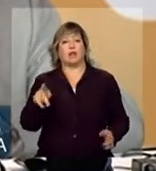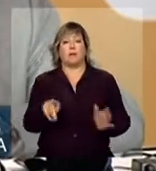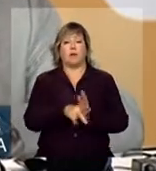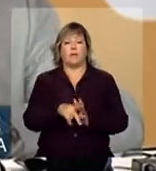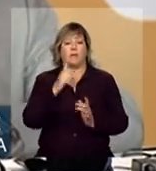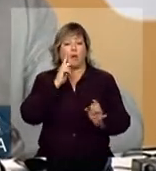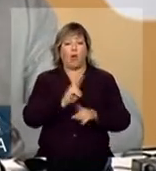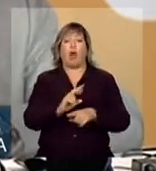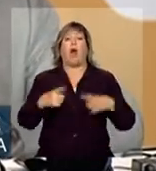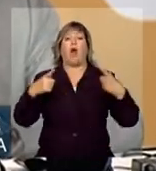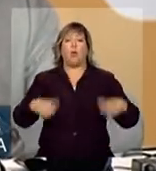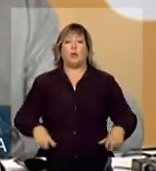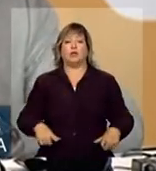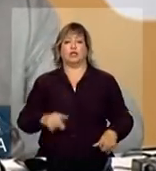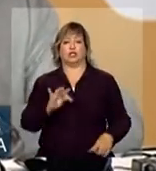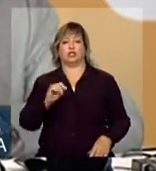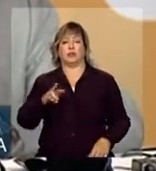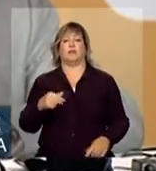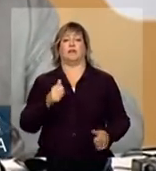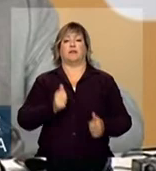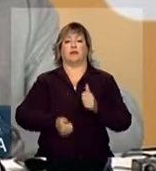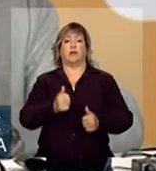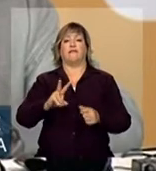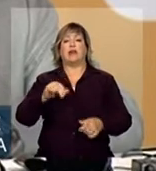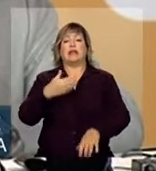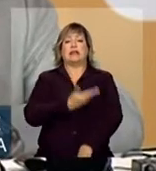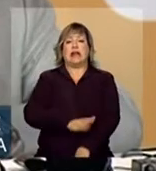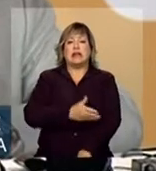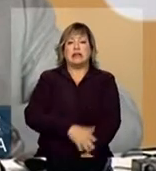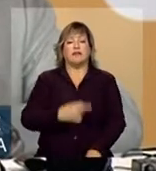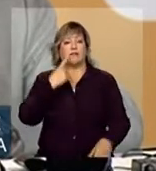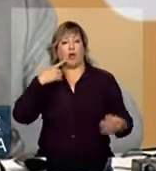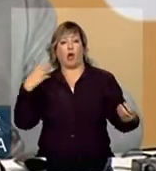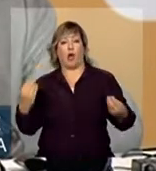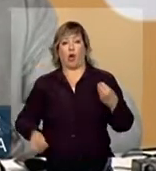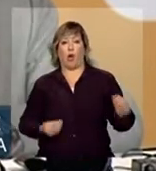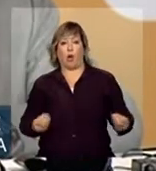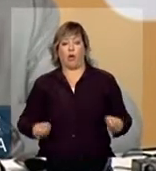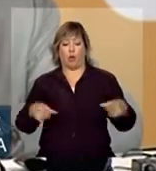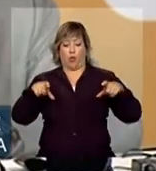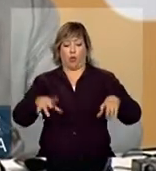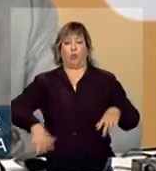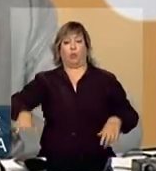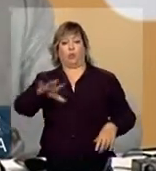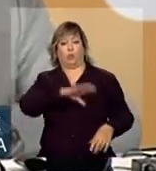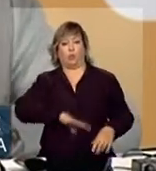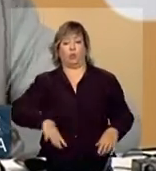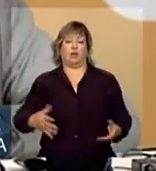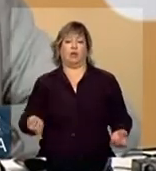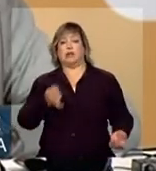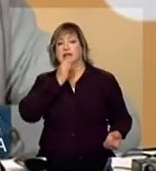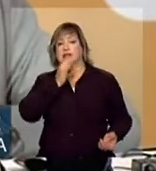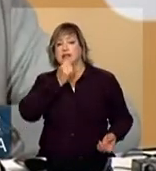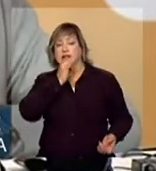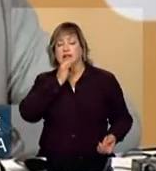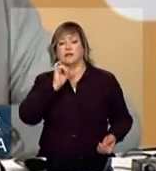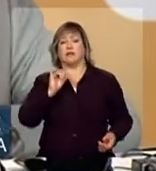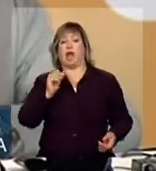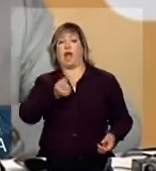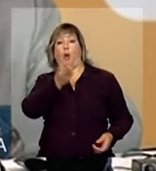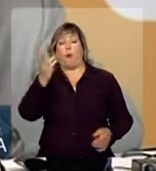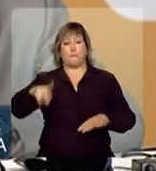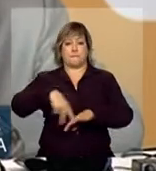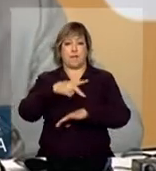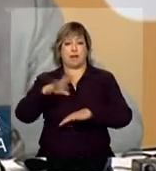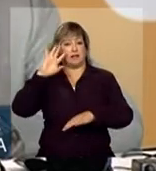nós temos que ter uma certa capacidade de cobertura para o campo do Náutico, porque tal país resolveu treinar lá aquele dia, ou